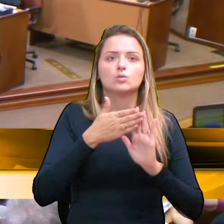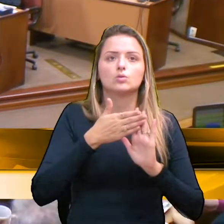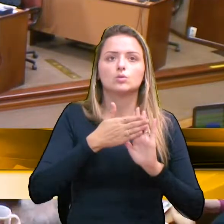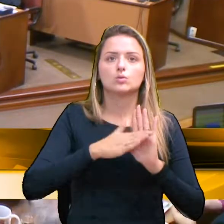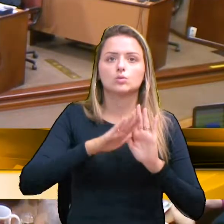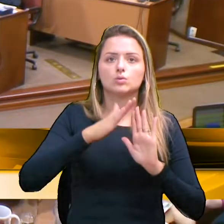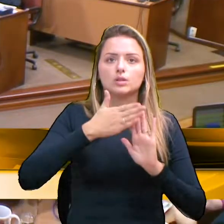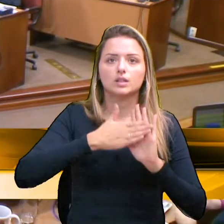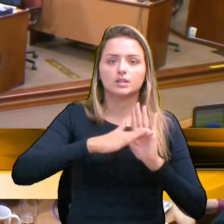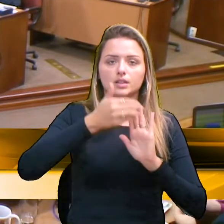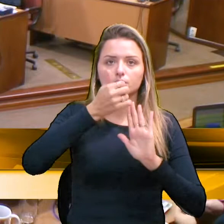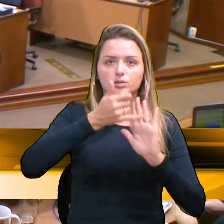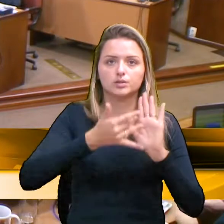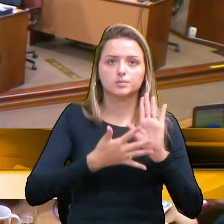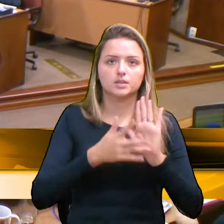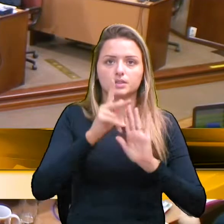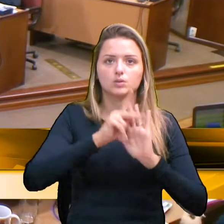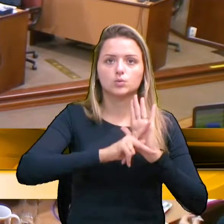Diretor Urbano.